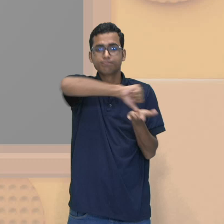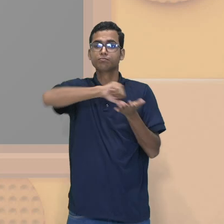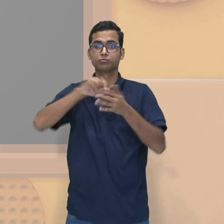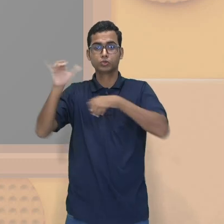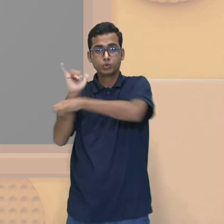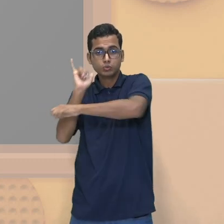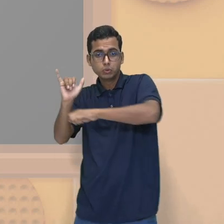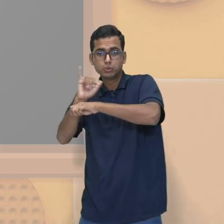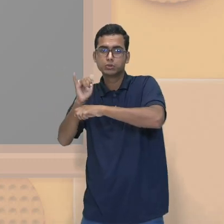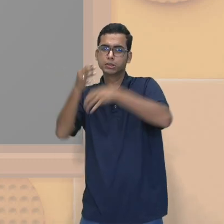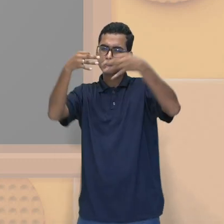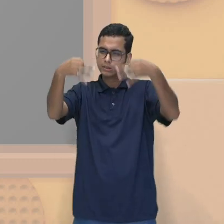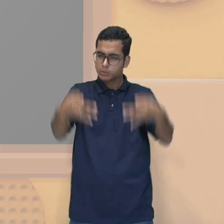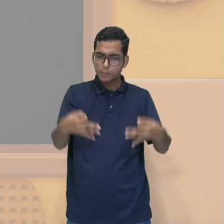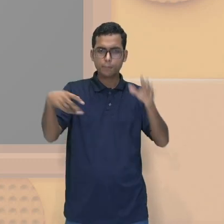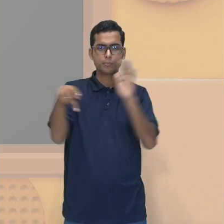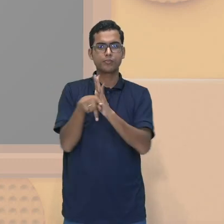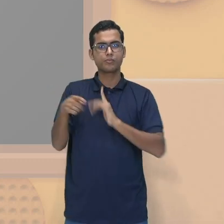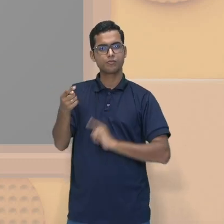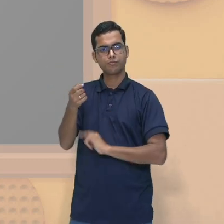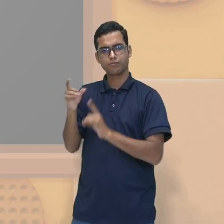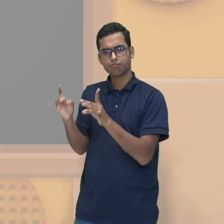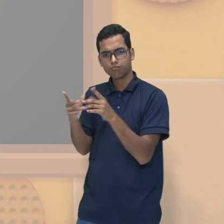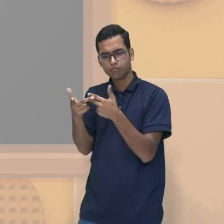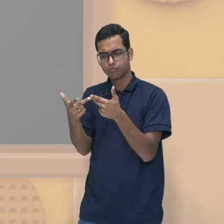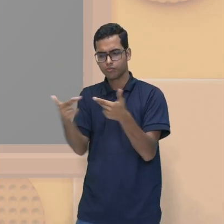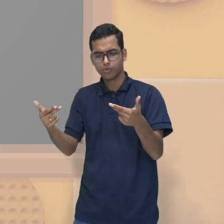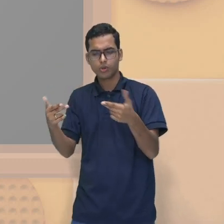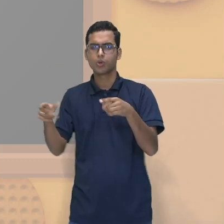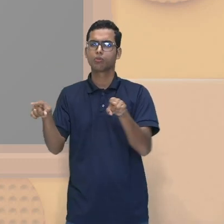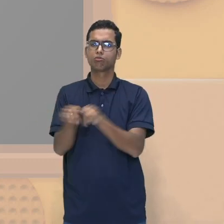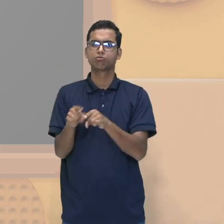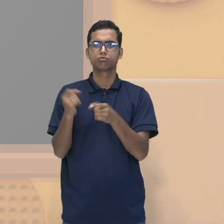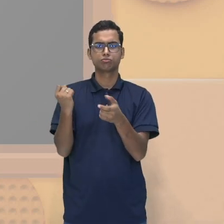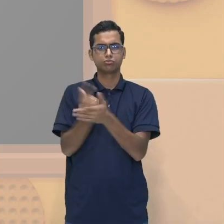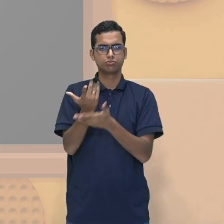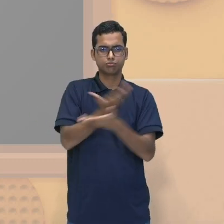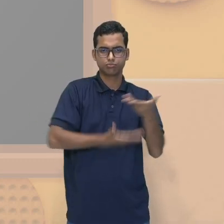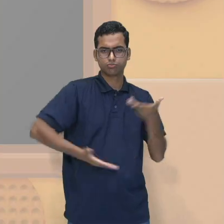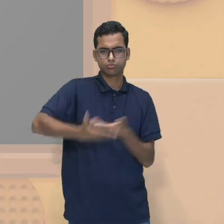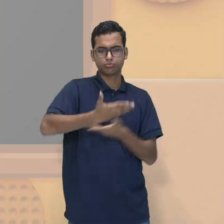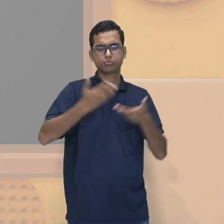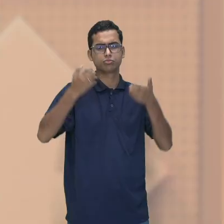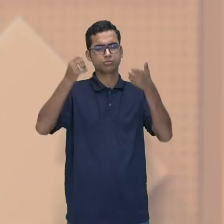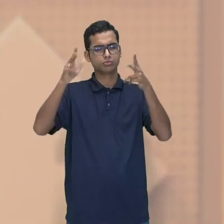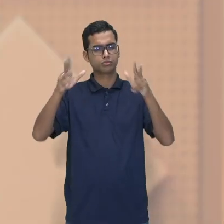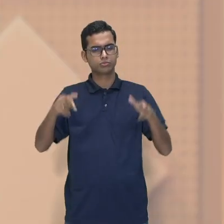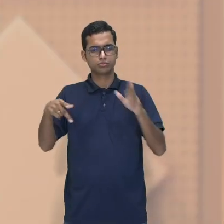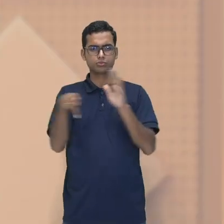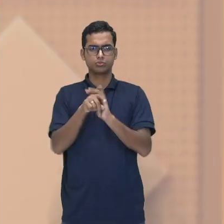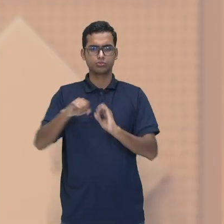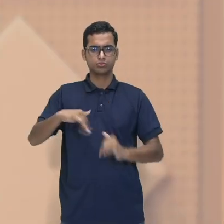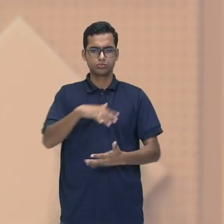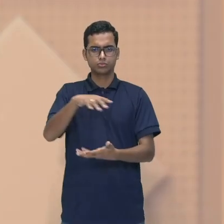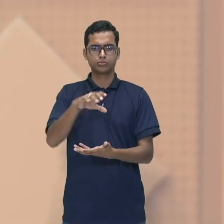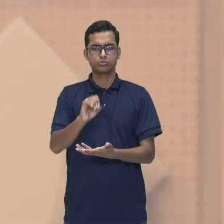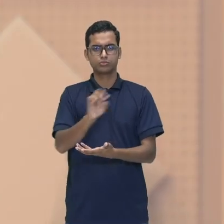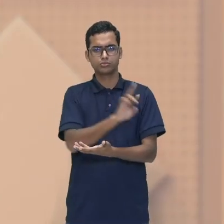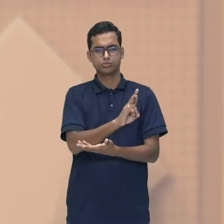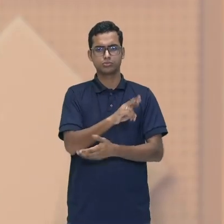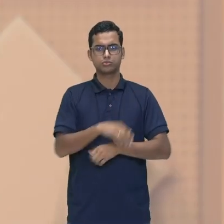estratégicos nas rotas comerciais com o Oriente, como já foi explicado anteriormente para vocês.